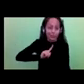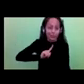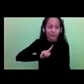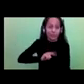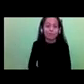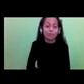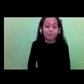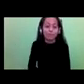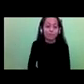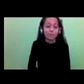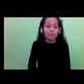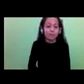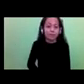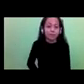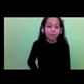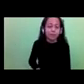Bom,